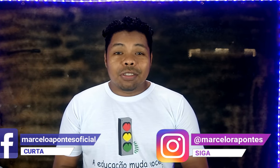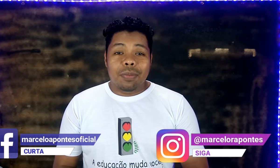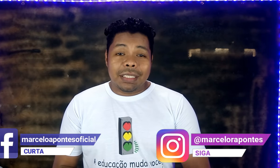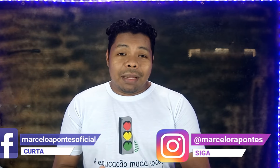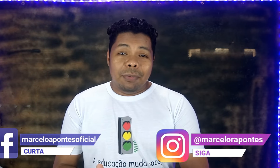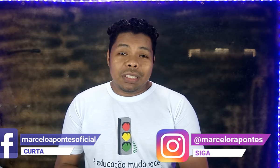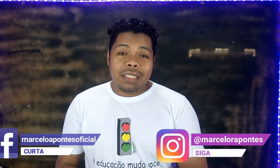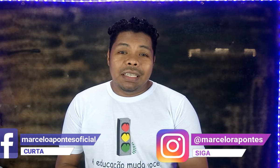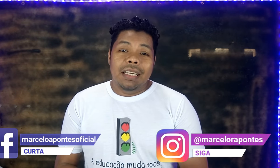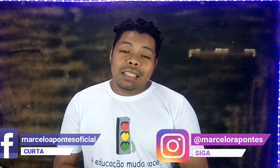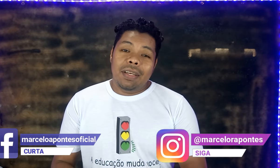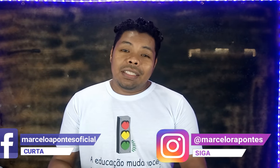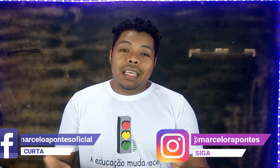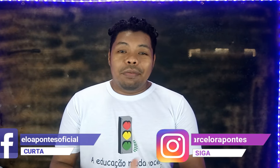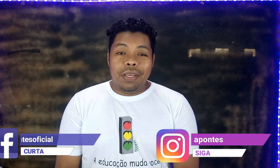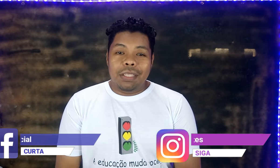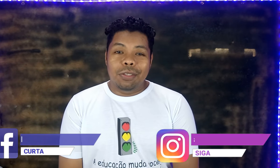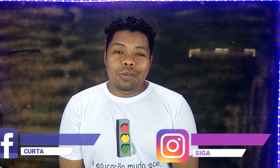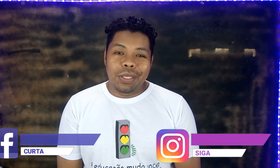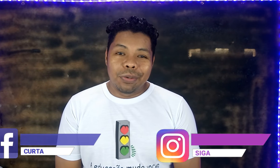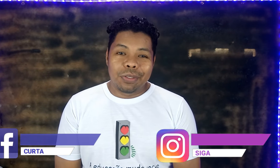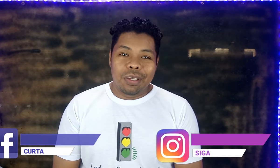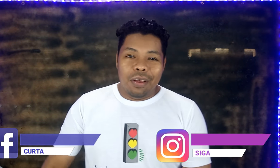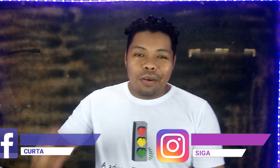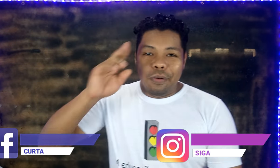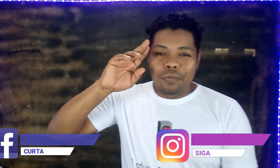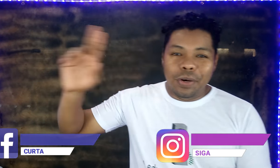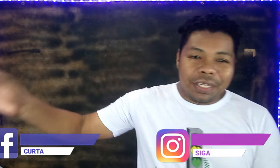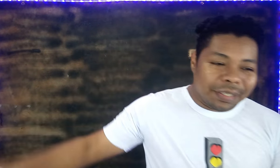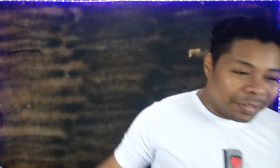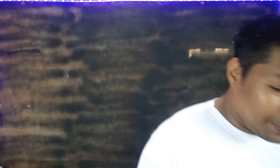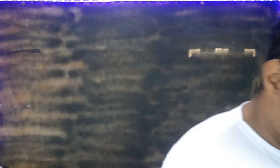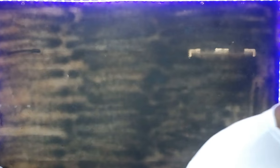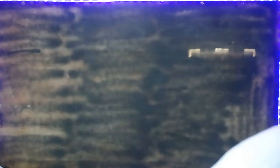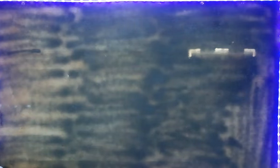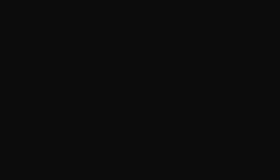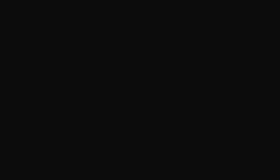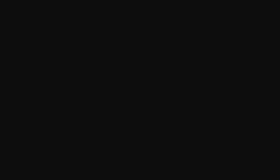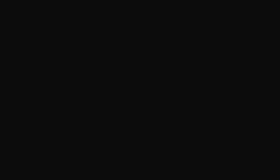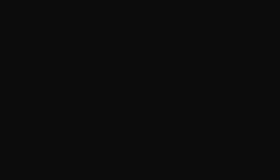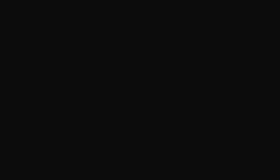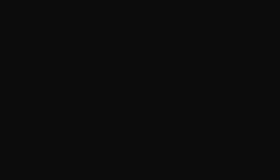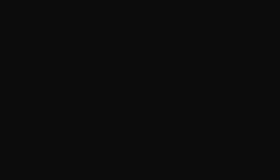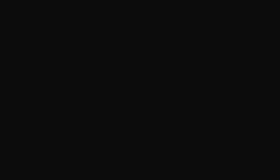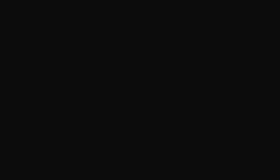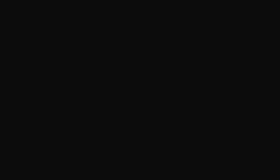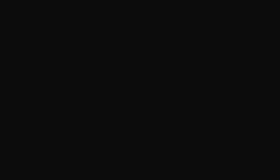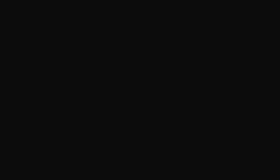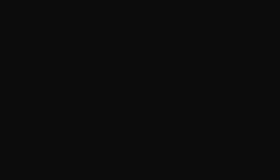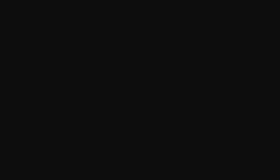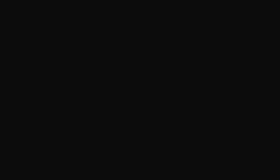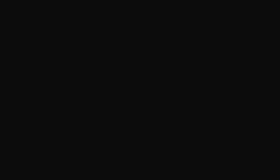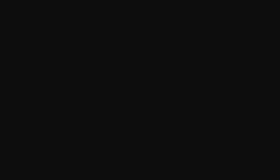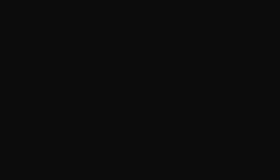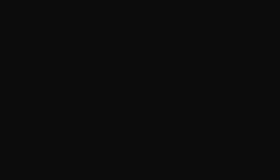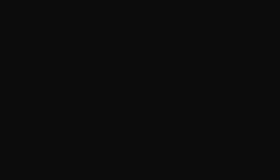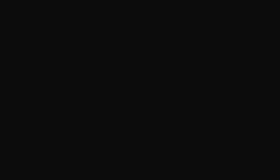Valeu, galera. Eu sou o Marcelo Apontes. Então é isso aí. Fiquem todos com Deus. Fui! Fiquem todos com Deus.